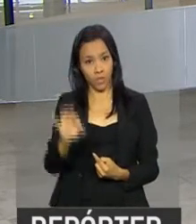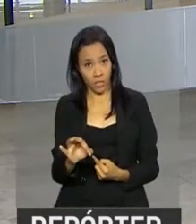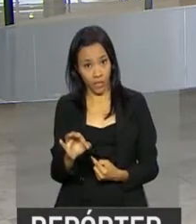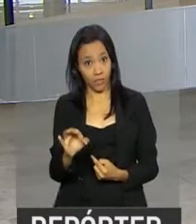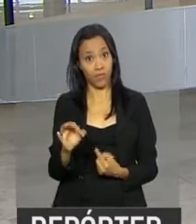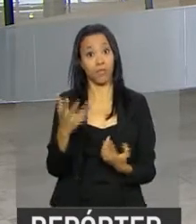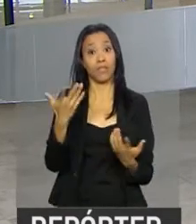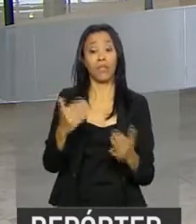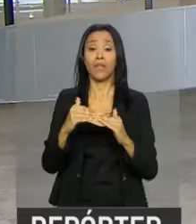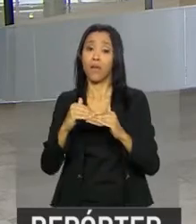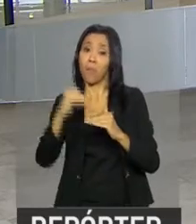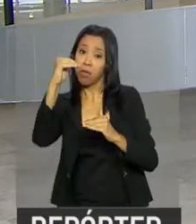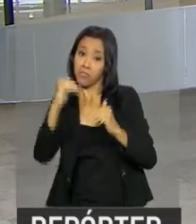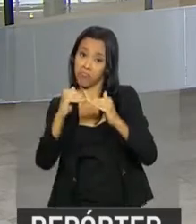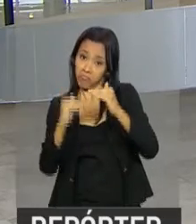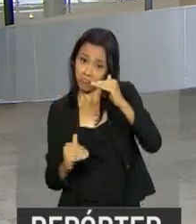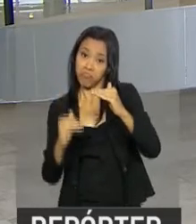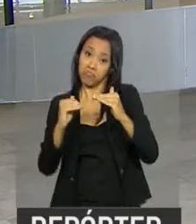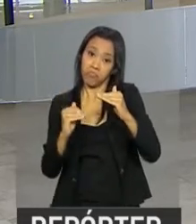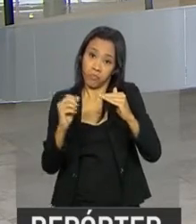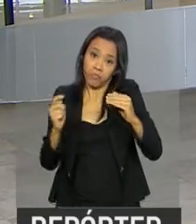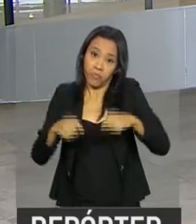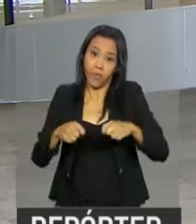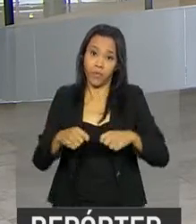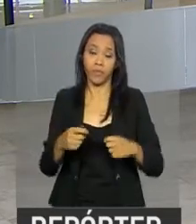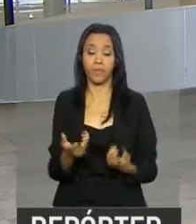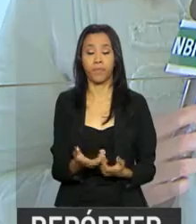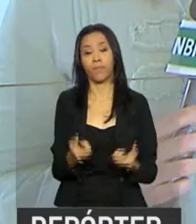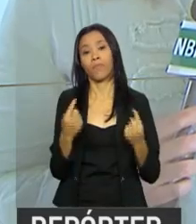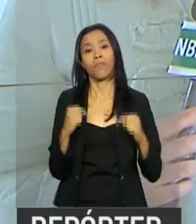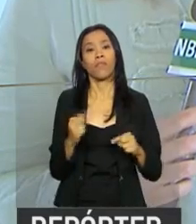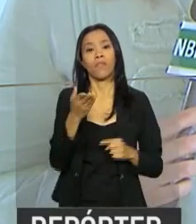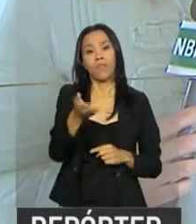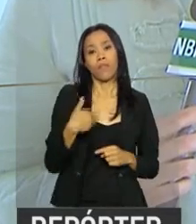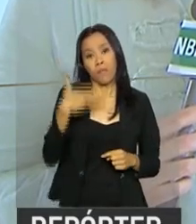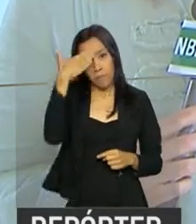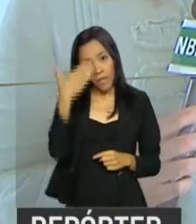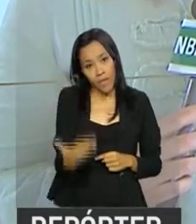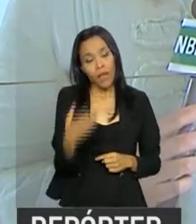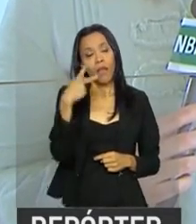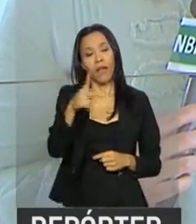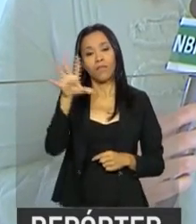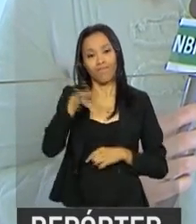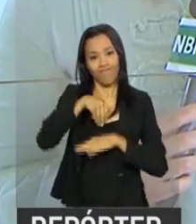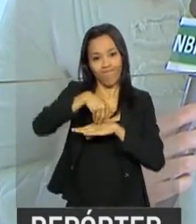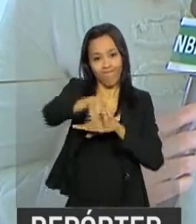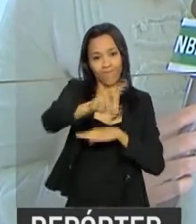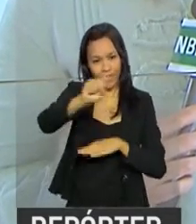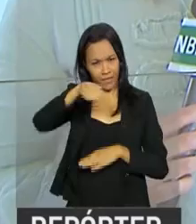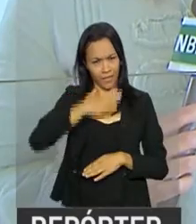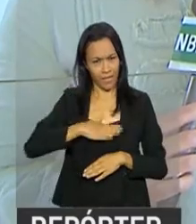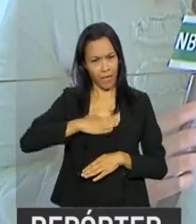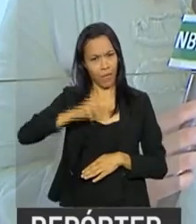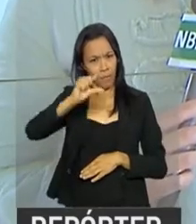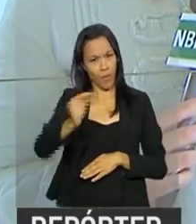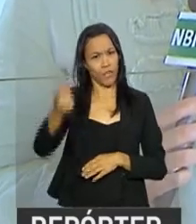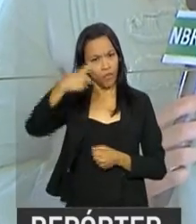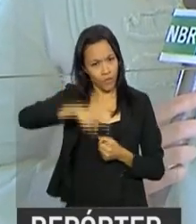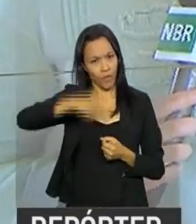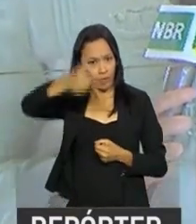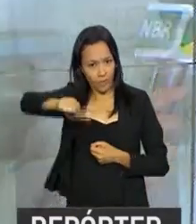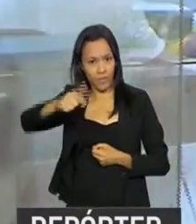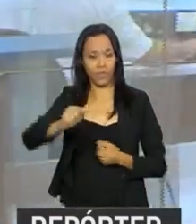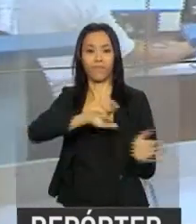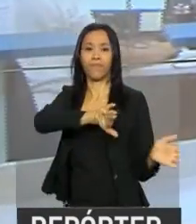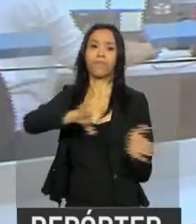de margem para baixo ou para cima. Renata, com você. Obrigada, Thaísa, pelas suas informações ao vivo. Daqui a pouco a gente volta a conversar.